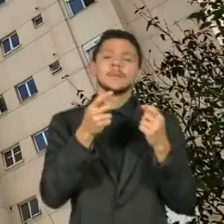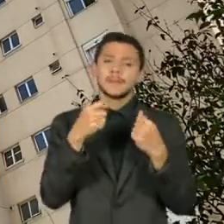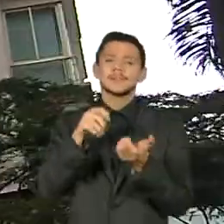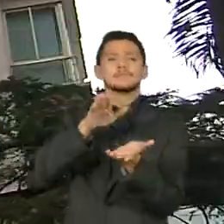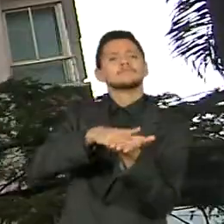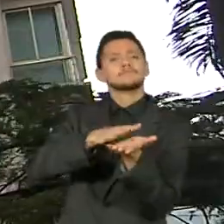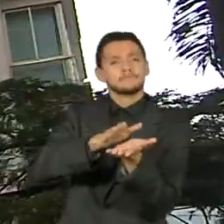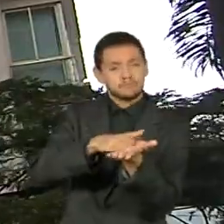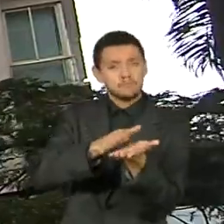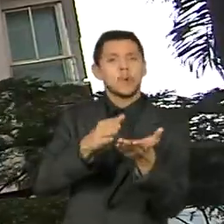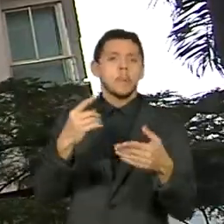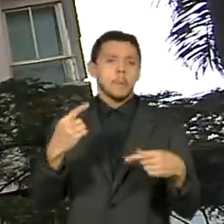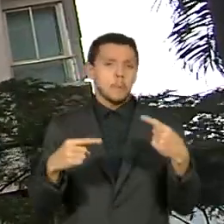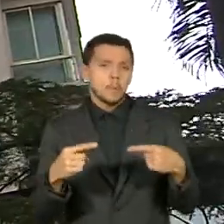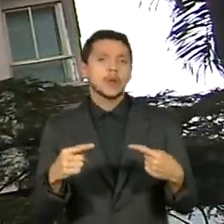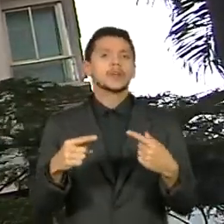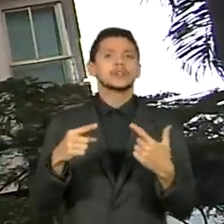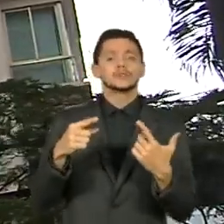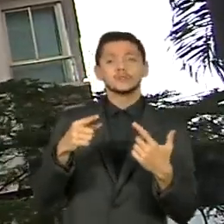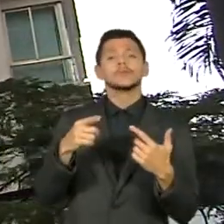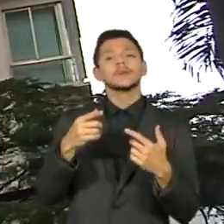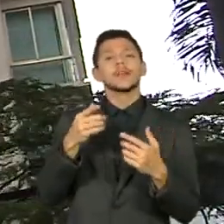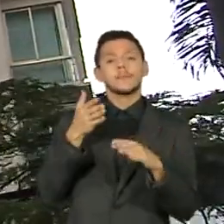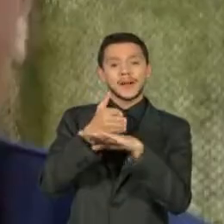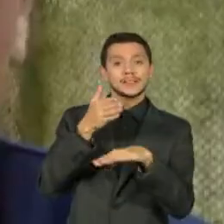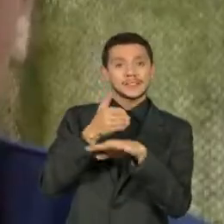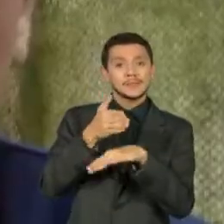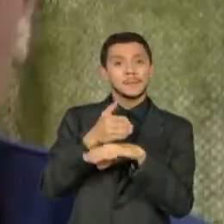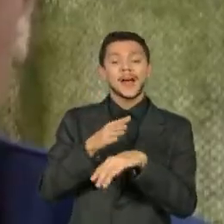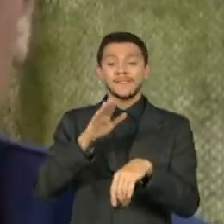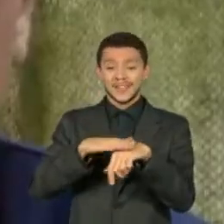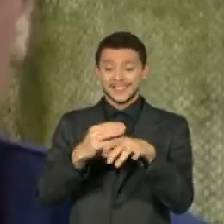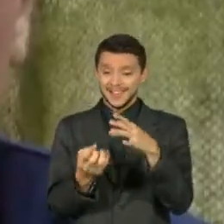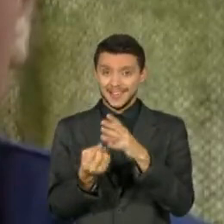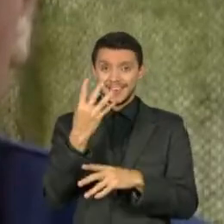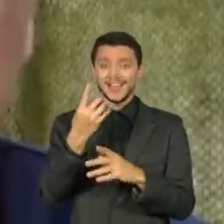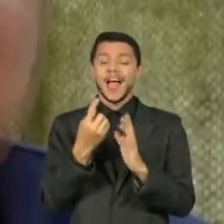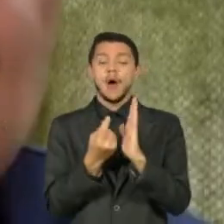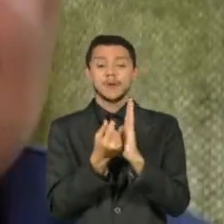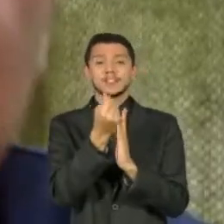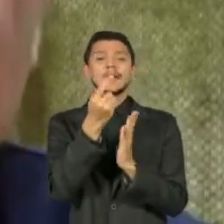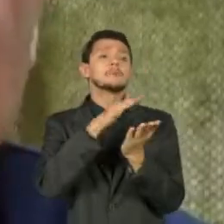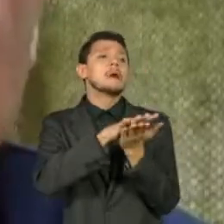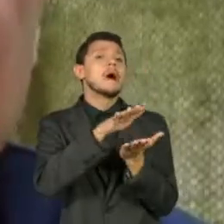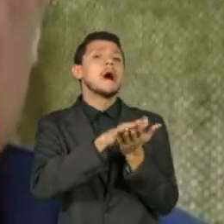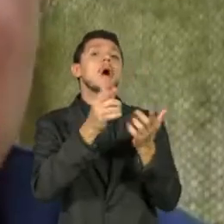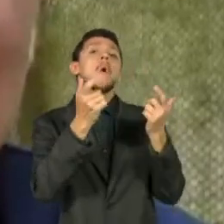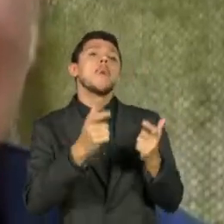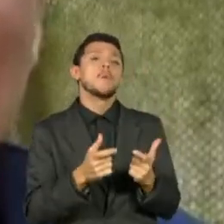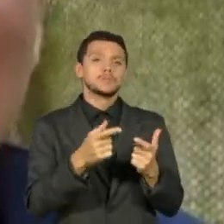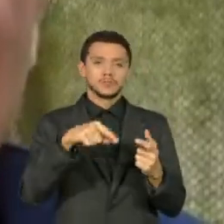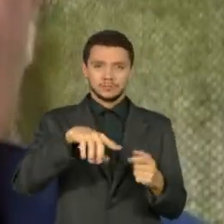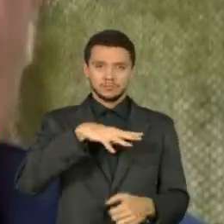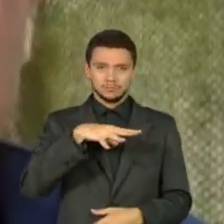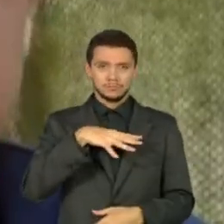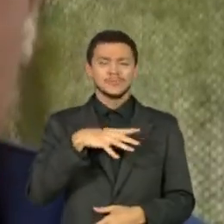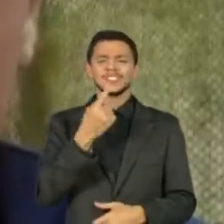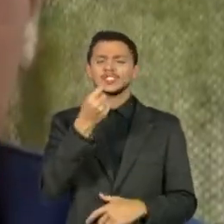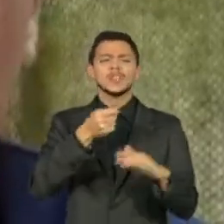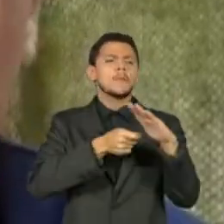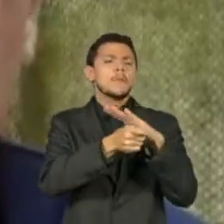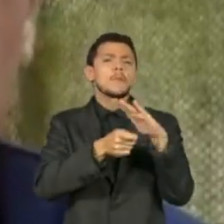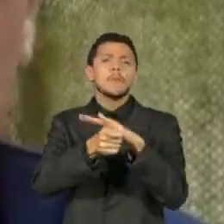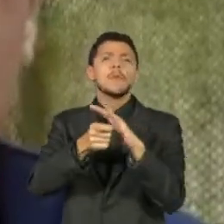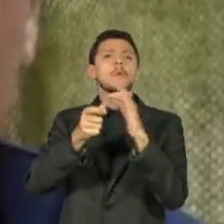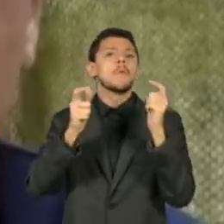autoridades e participar da elaboração do orçamento da cidade. A população decidir aonde vão ser feitos os investimentos, né?